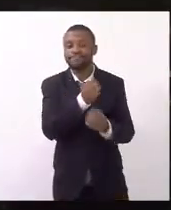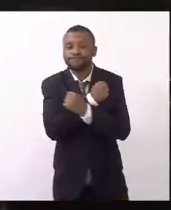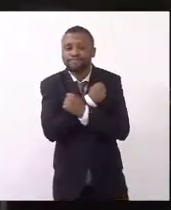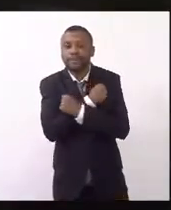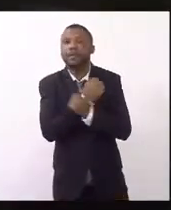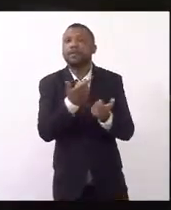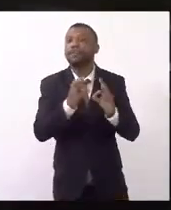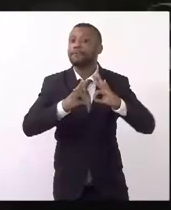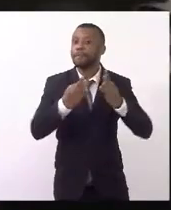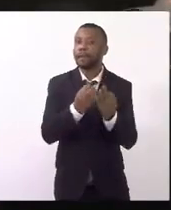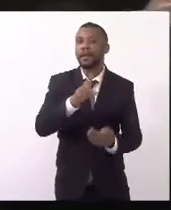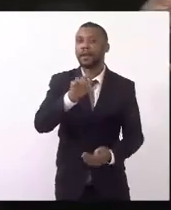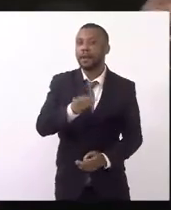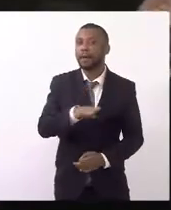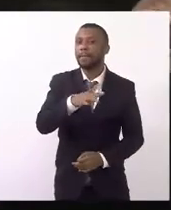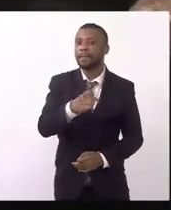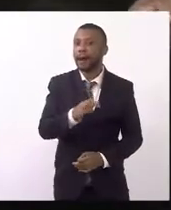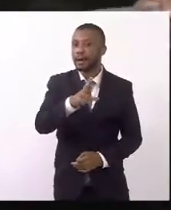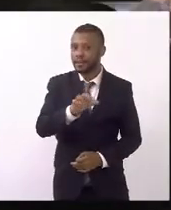e